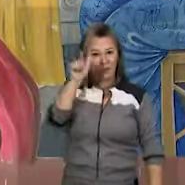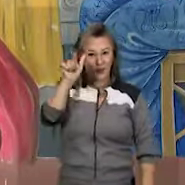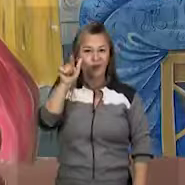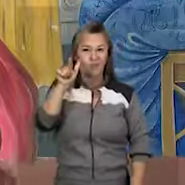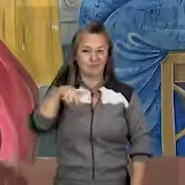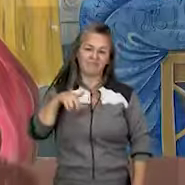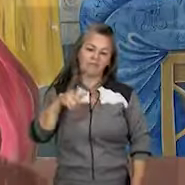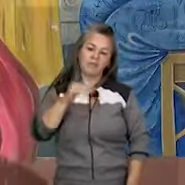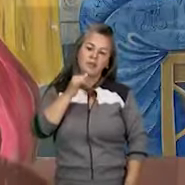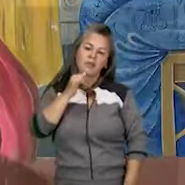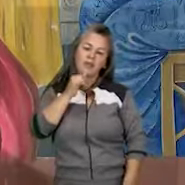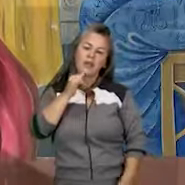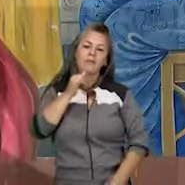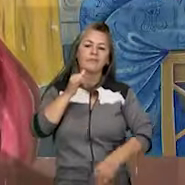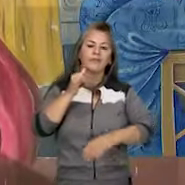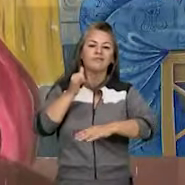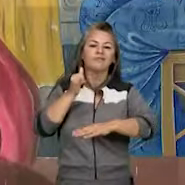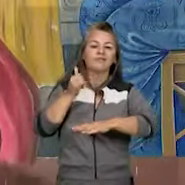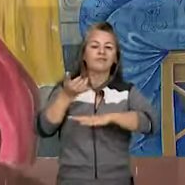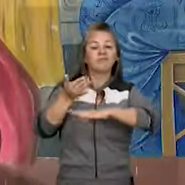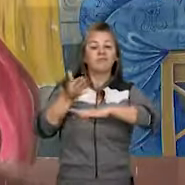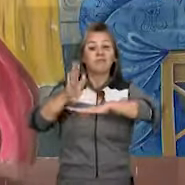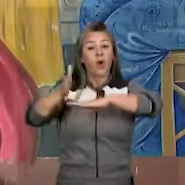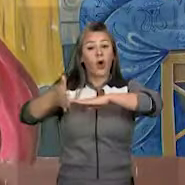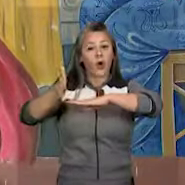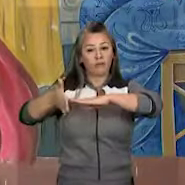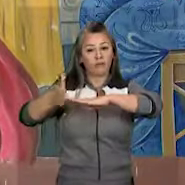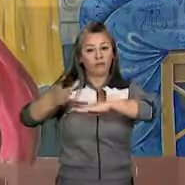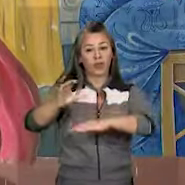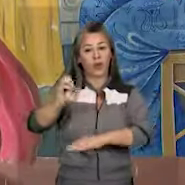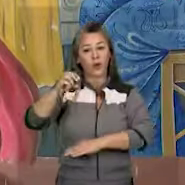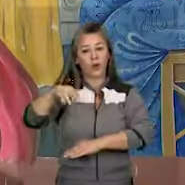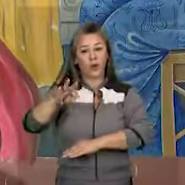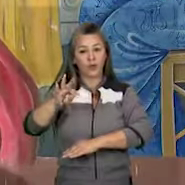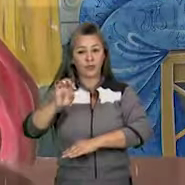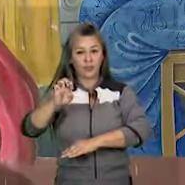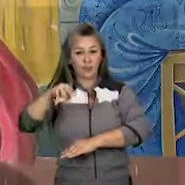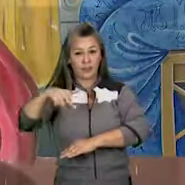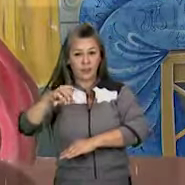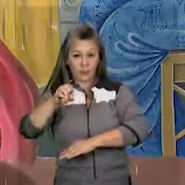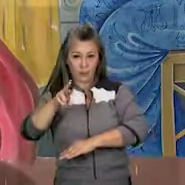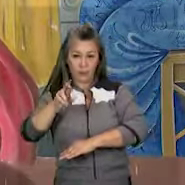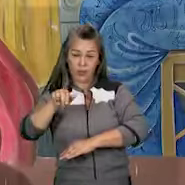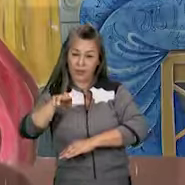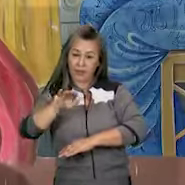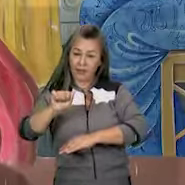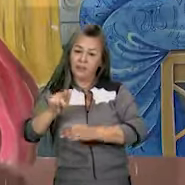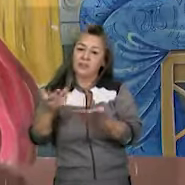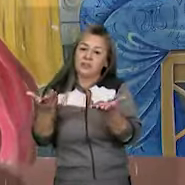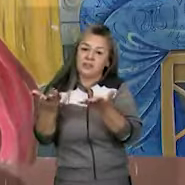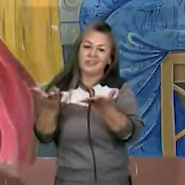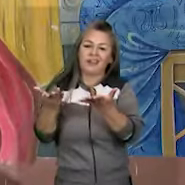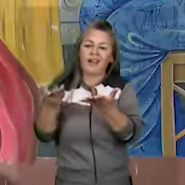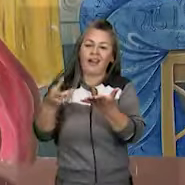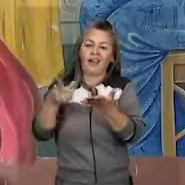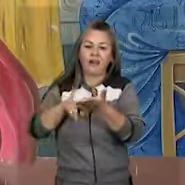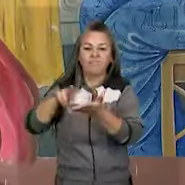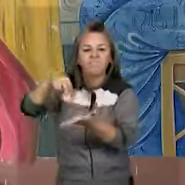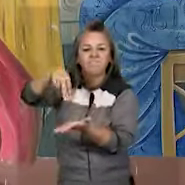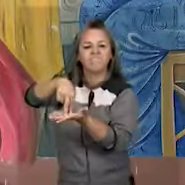apesar, né, de ter abolido a escravidão no final do Império, em 1888, a gente vai falar dessa